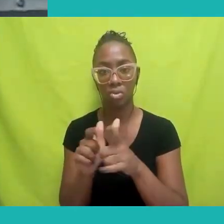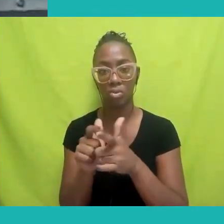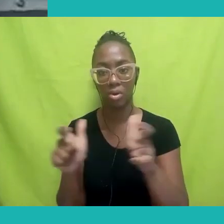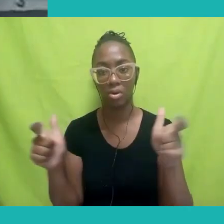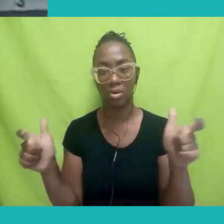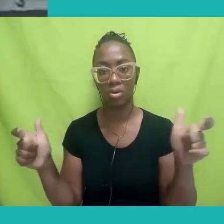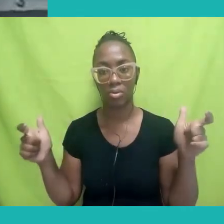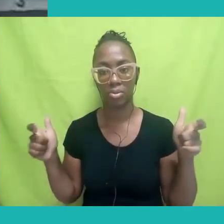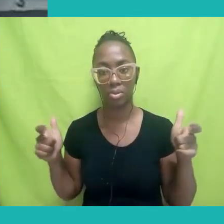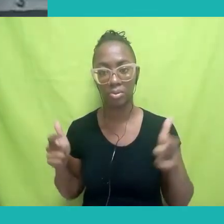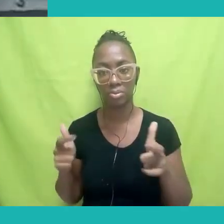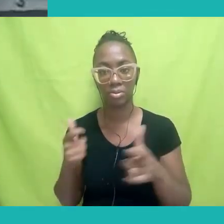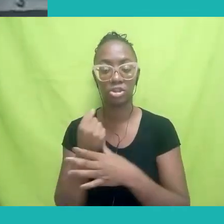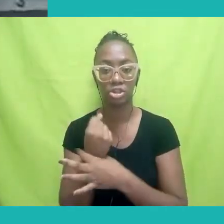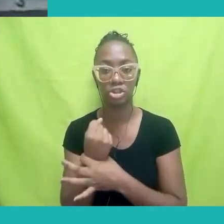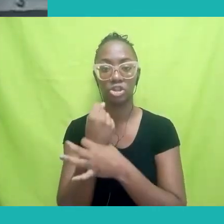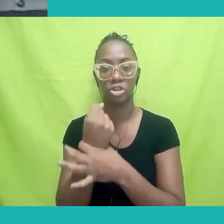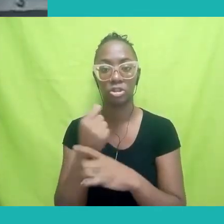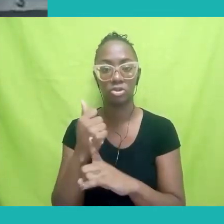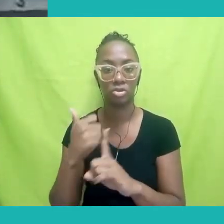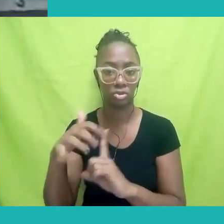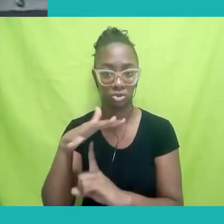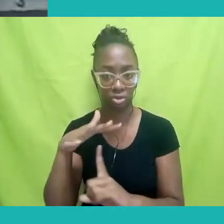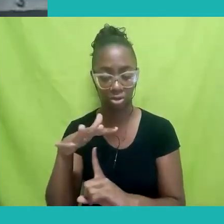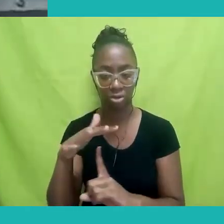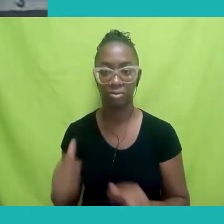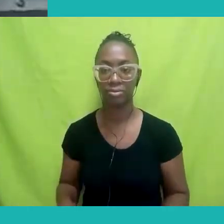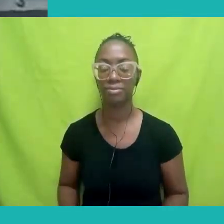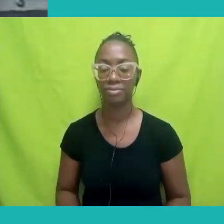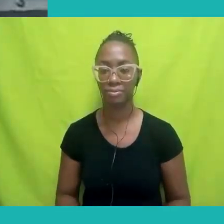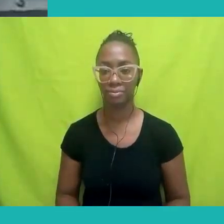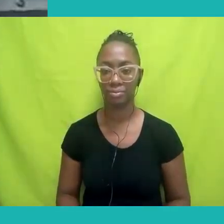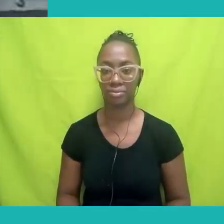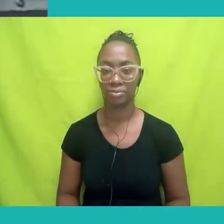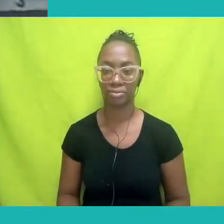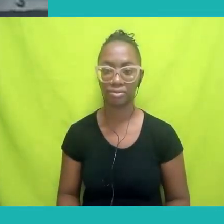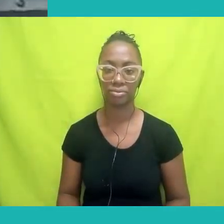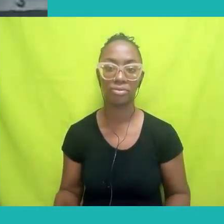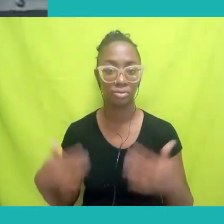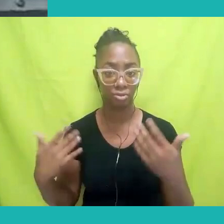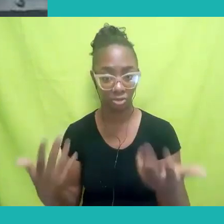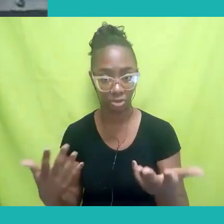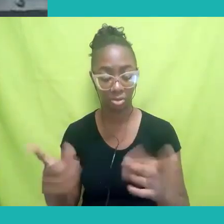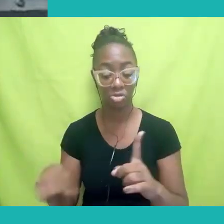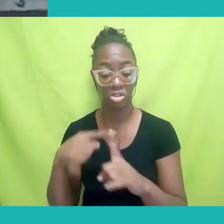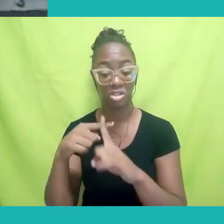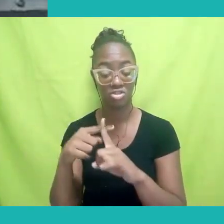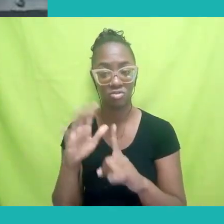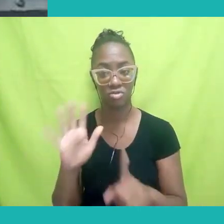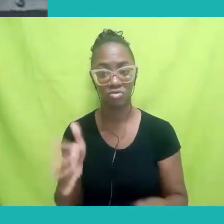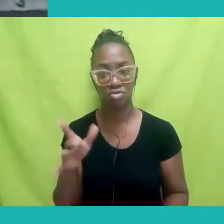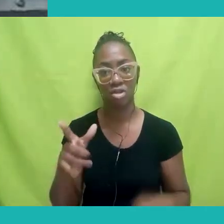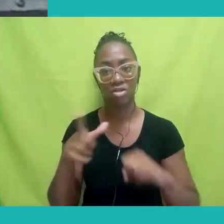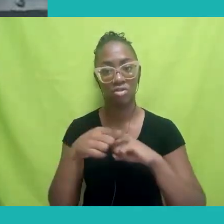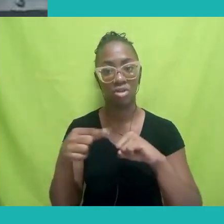de seguridade social. Tá? E conforme positivado no artigo